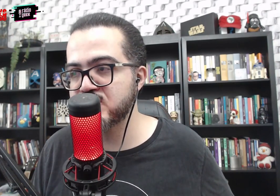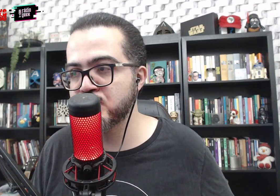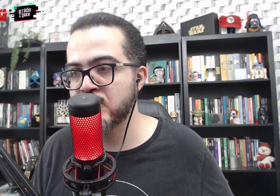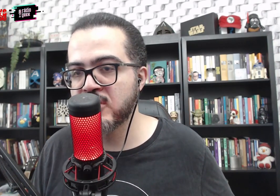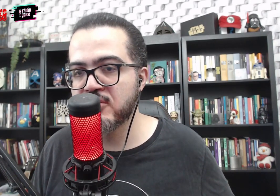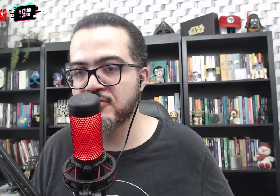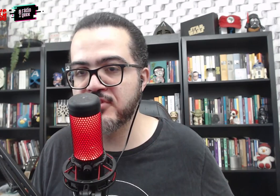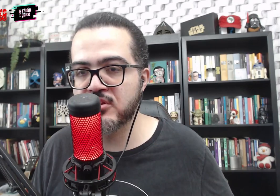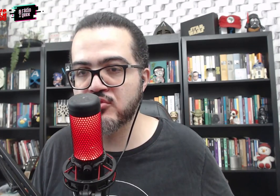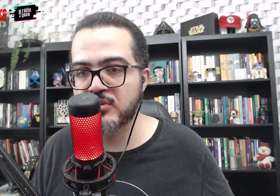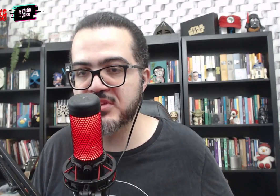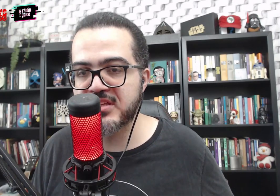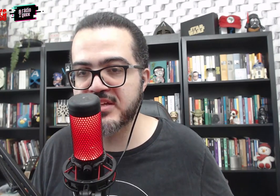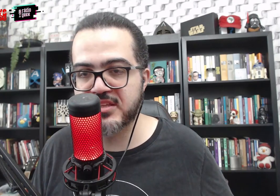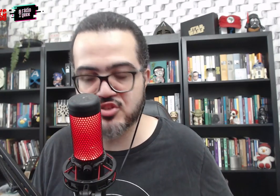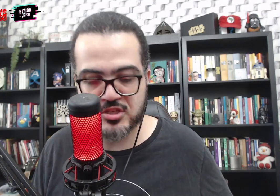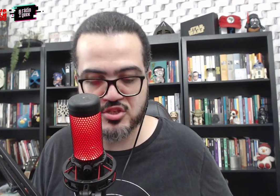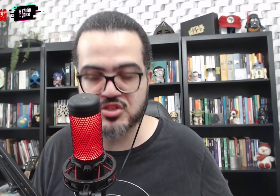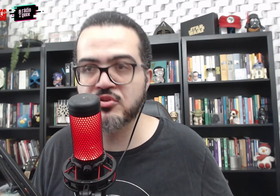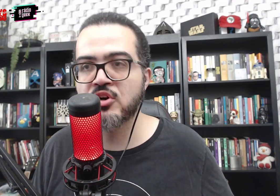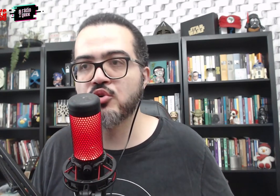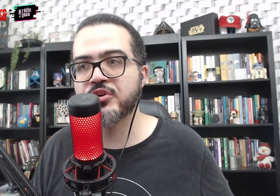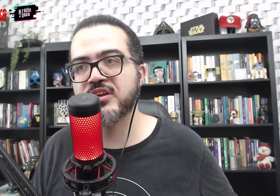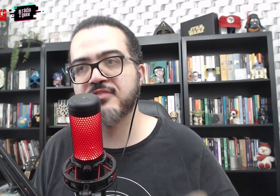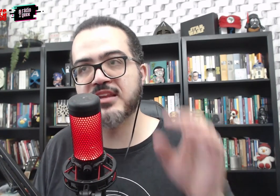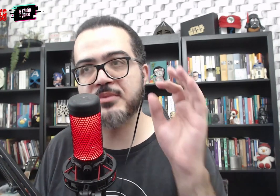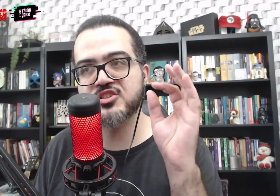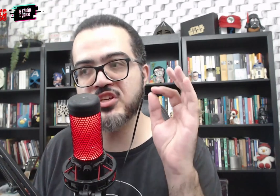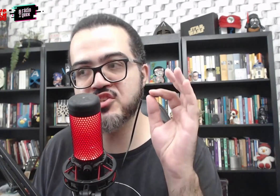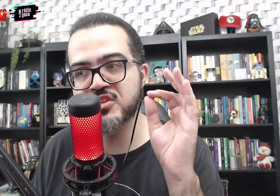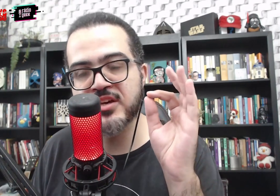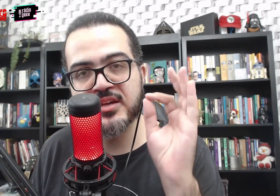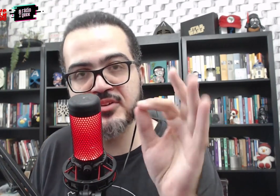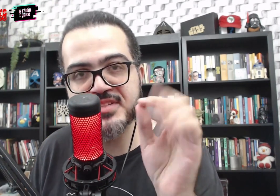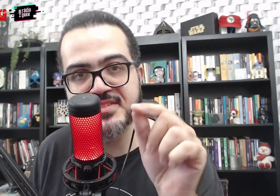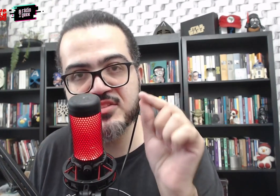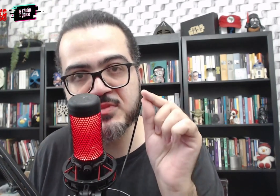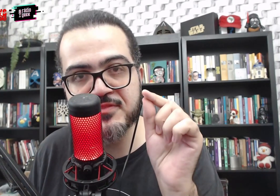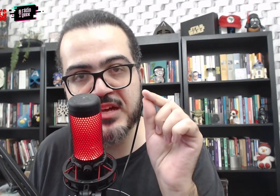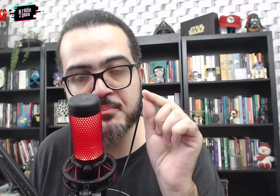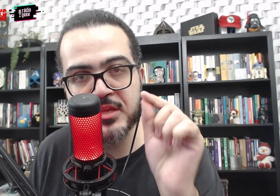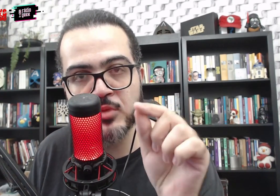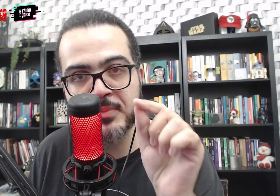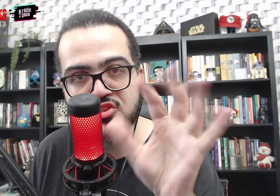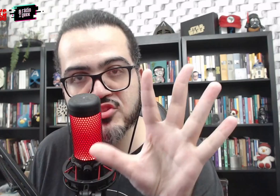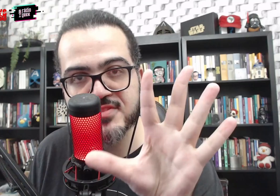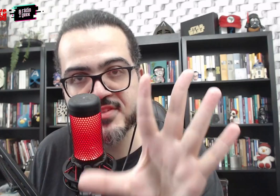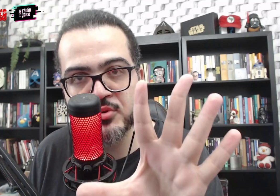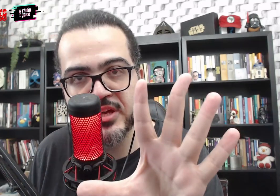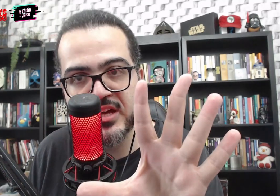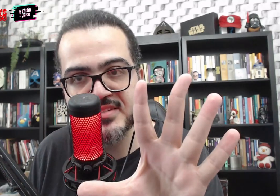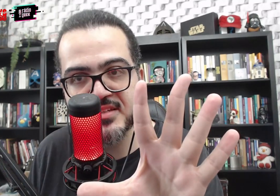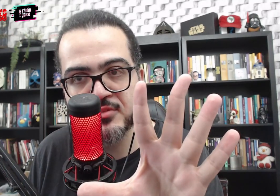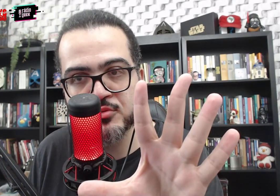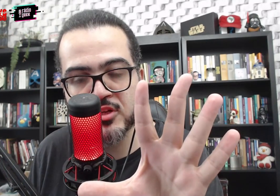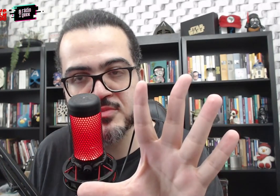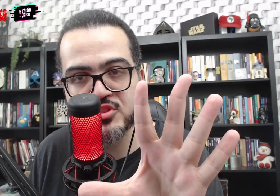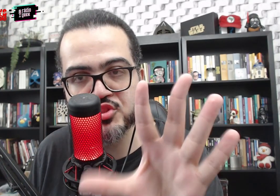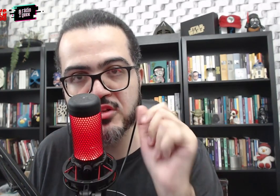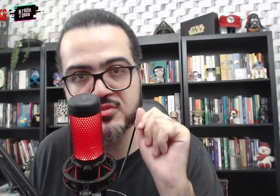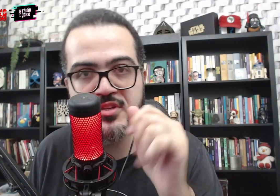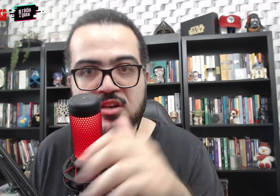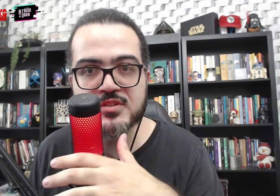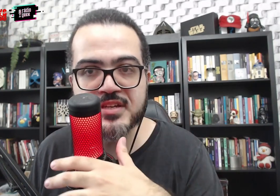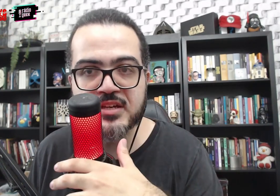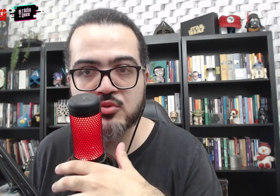Márcio filho vamos entender aqui direitinho o que ele fala pra gente não esquecendo se você virar membro a partir de r$ 5 aqui no drops